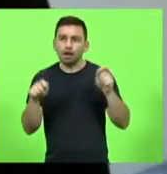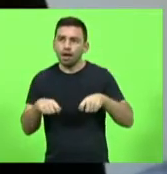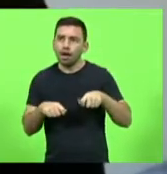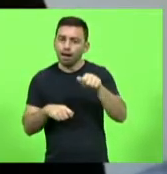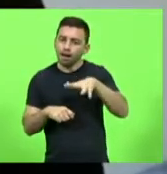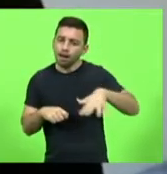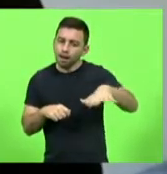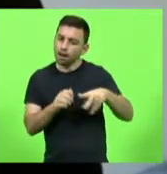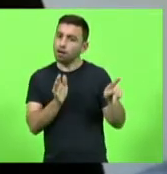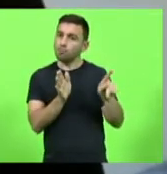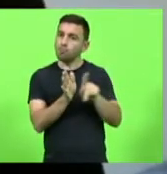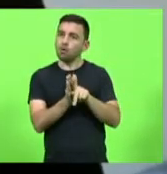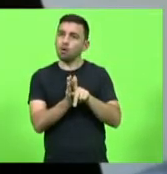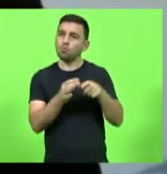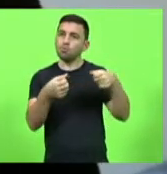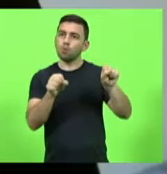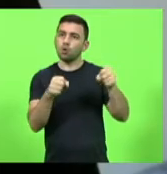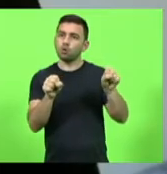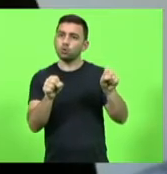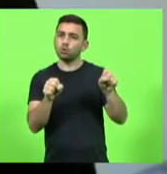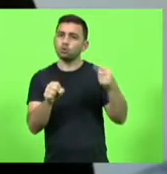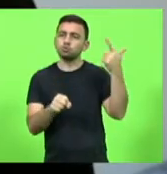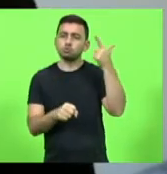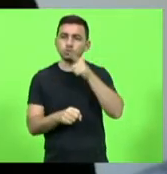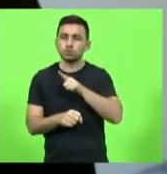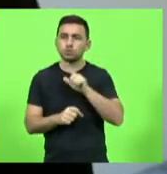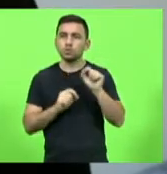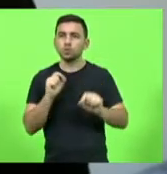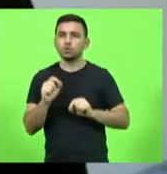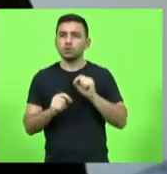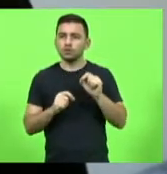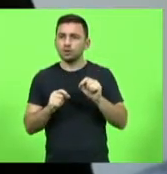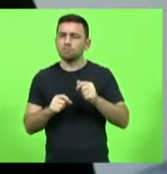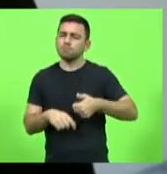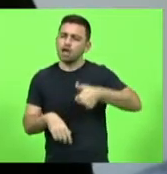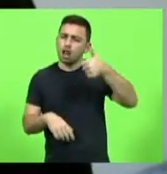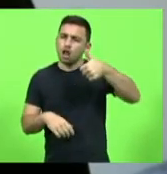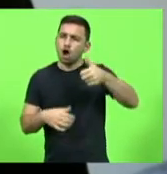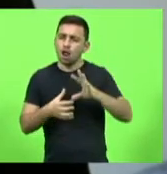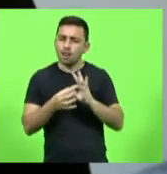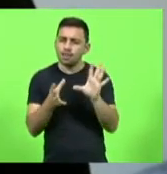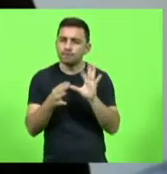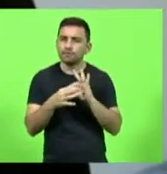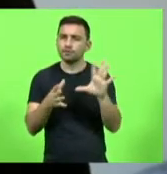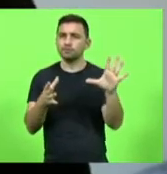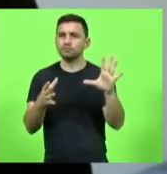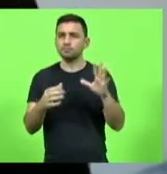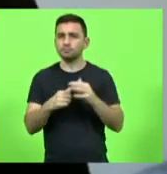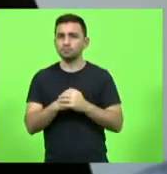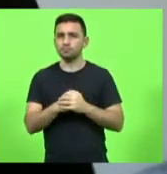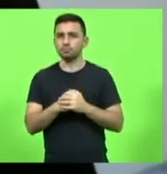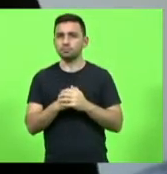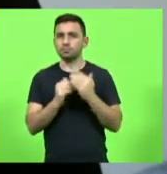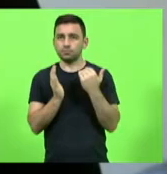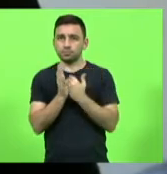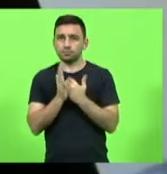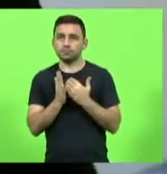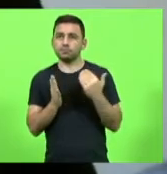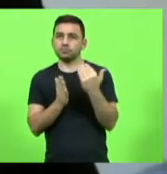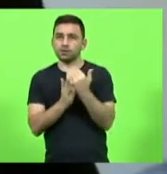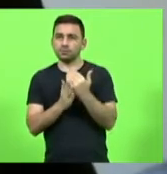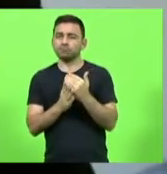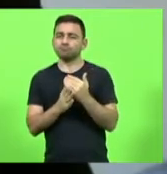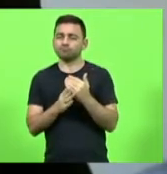contenção para motos. Assim a gente vai conseguir trazer um fluxo melhor, agregar mais valor dentro dessa grande